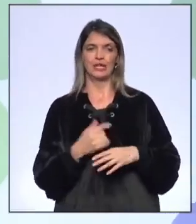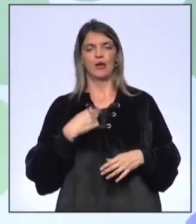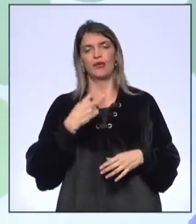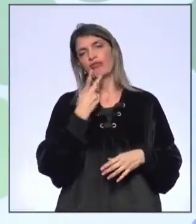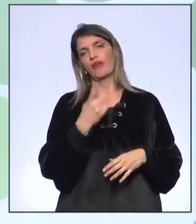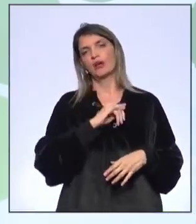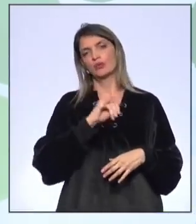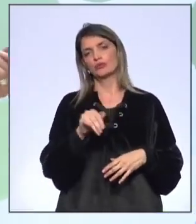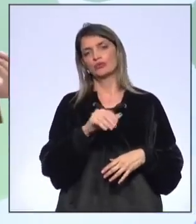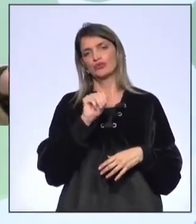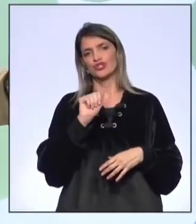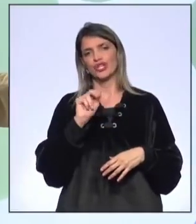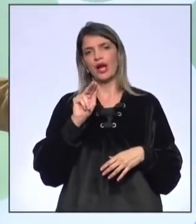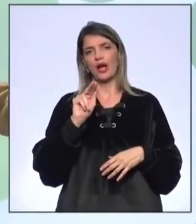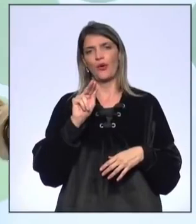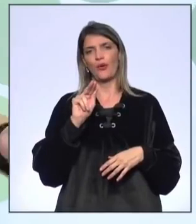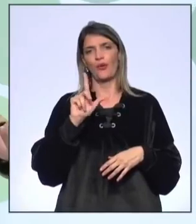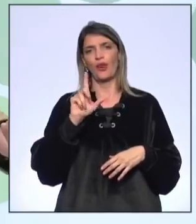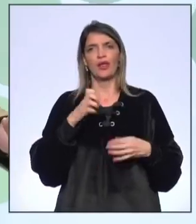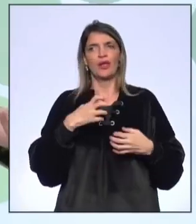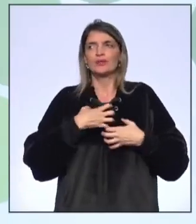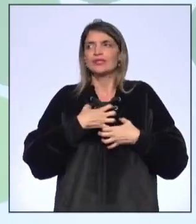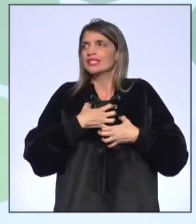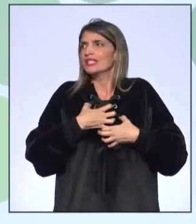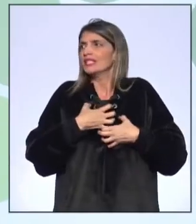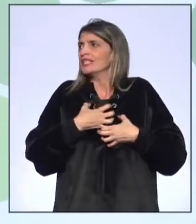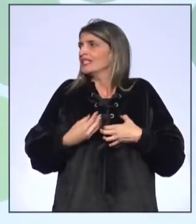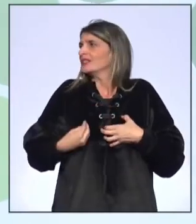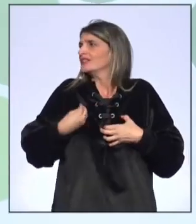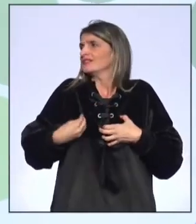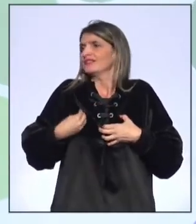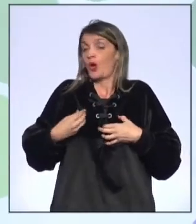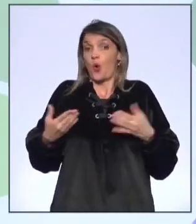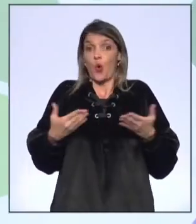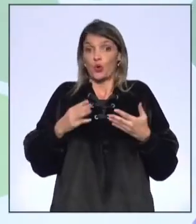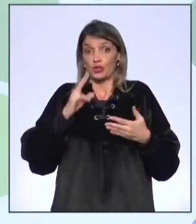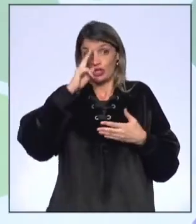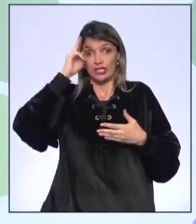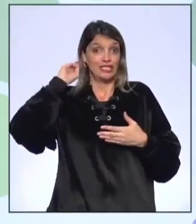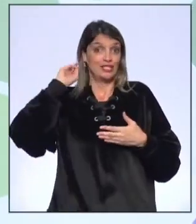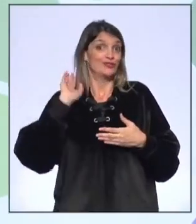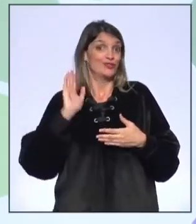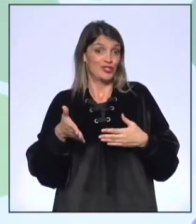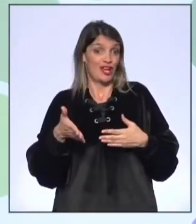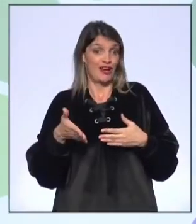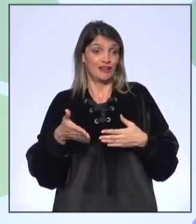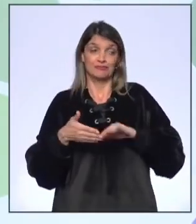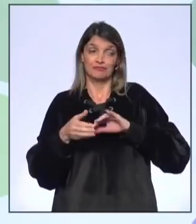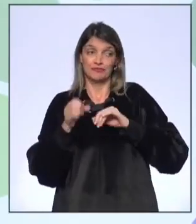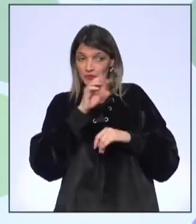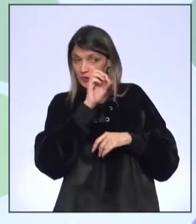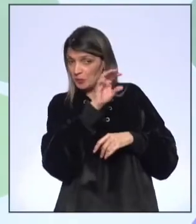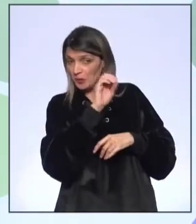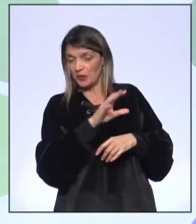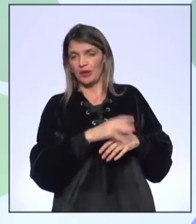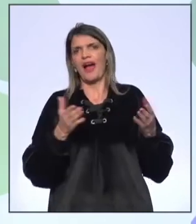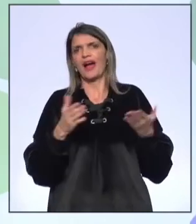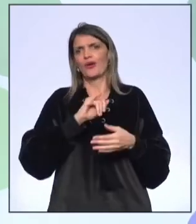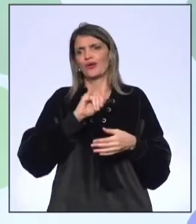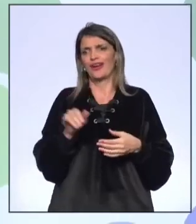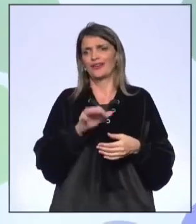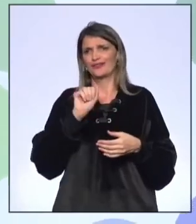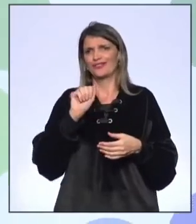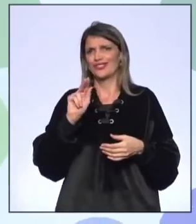Joule, eu sinto a presença do Joule aqui com a gente. Hoje foi o Newton. O Newton já foi pro lugarzinho dele lá, né? Agora o Joule está por